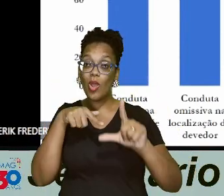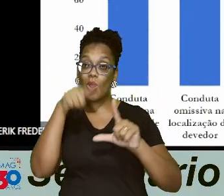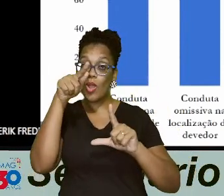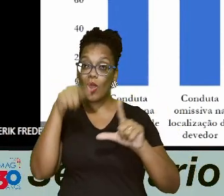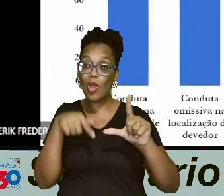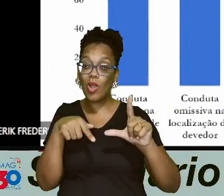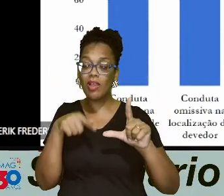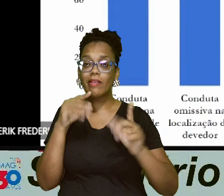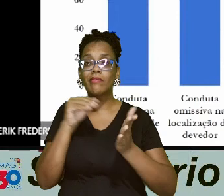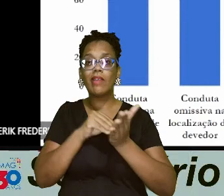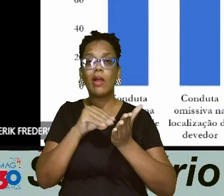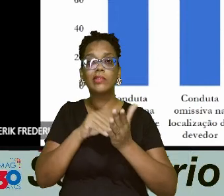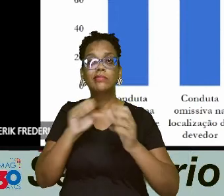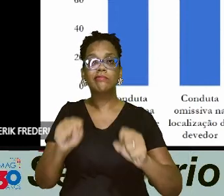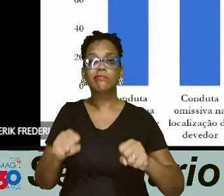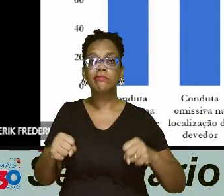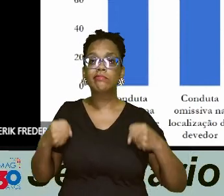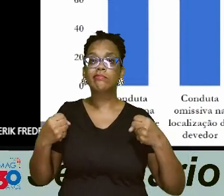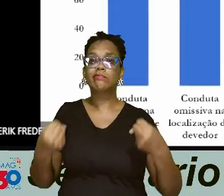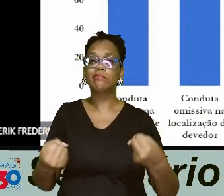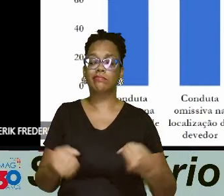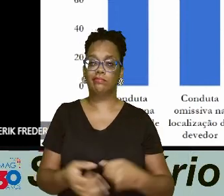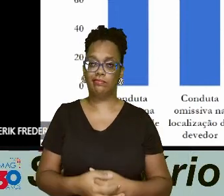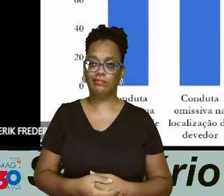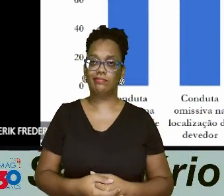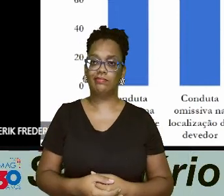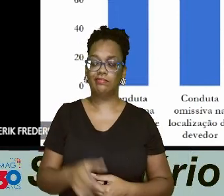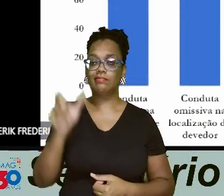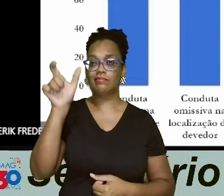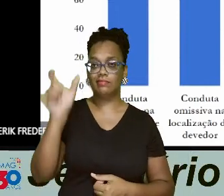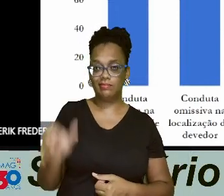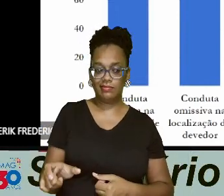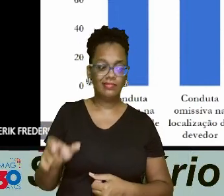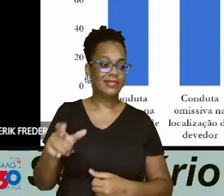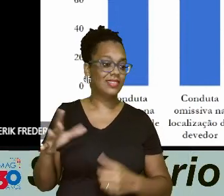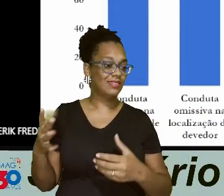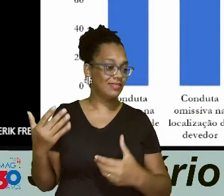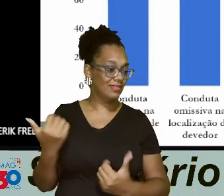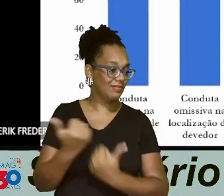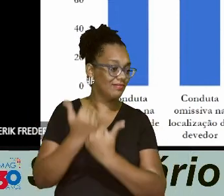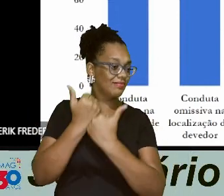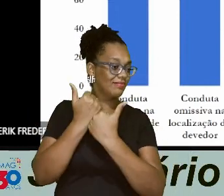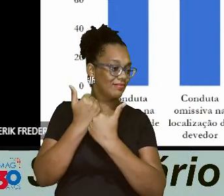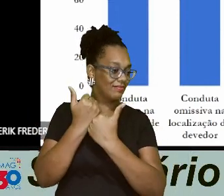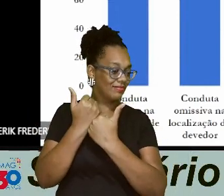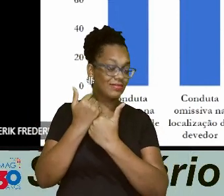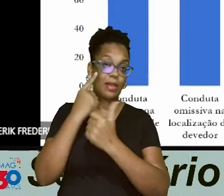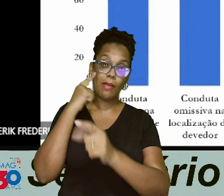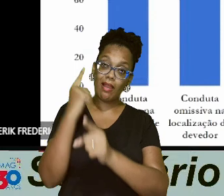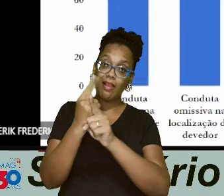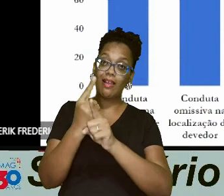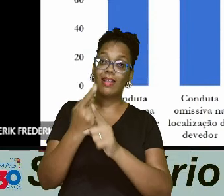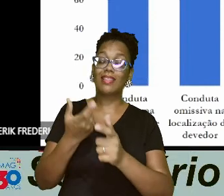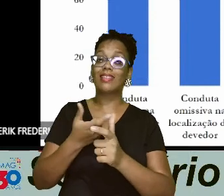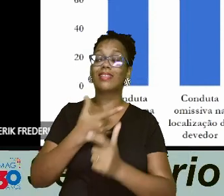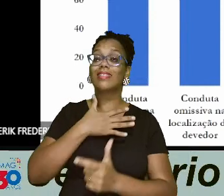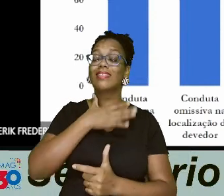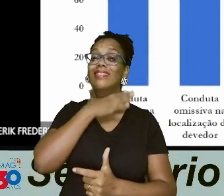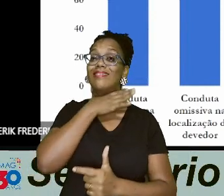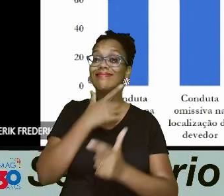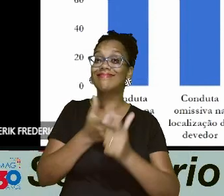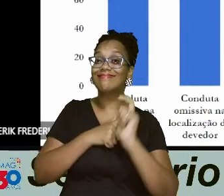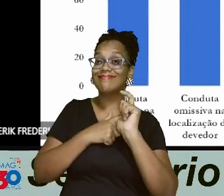de um esforço, né, do exequente, de colaboração, né, para a localização do devedor, né? Então, os